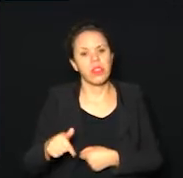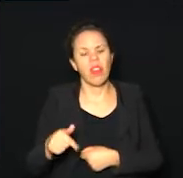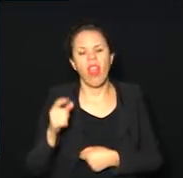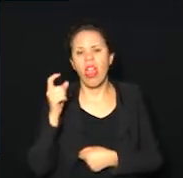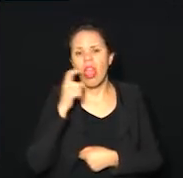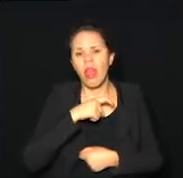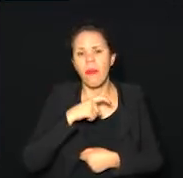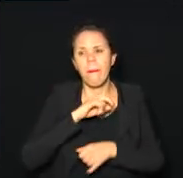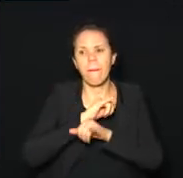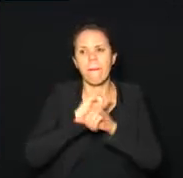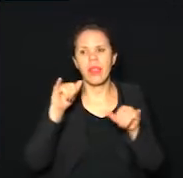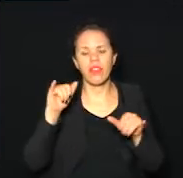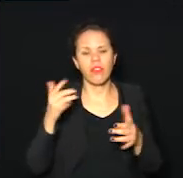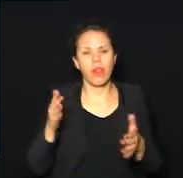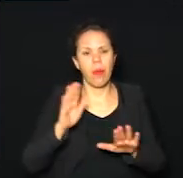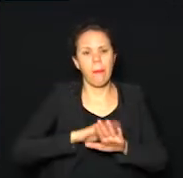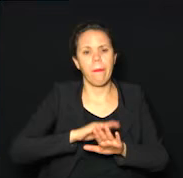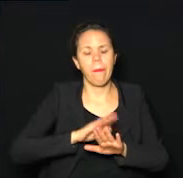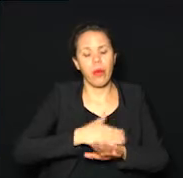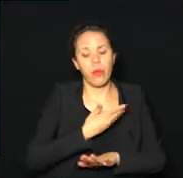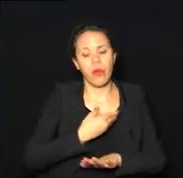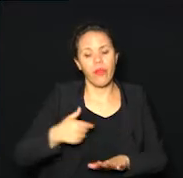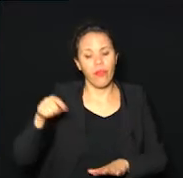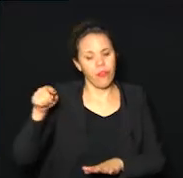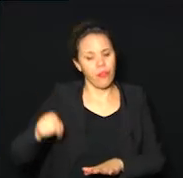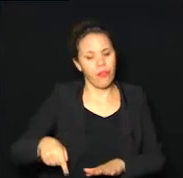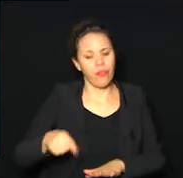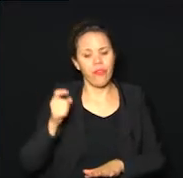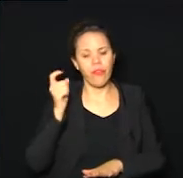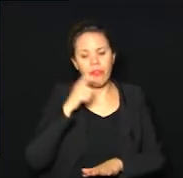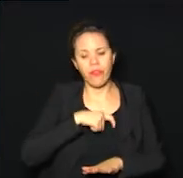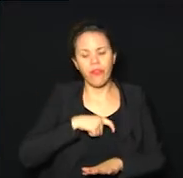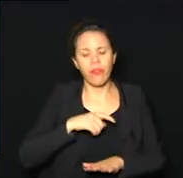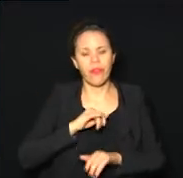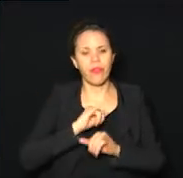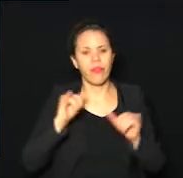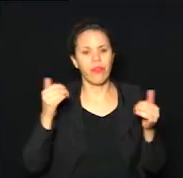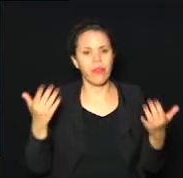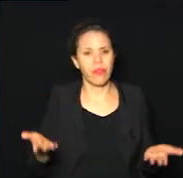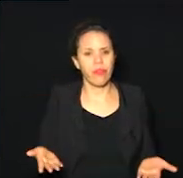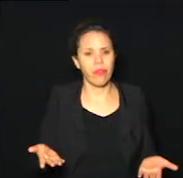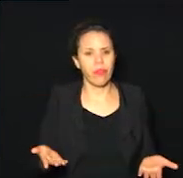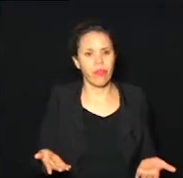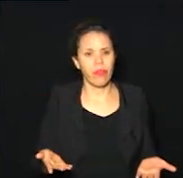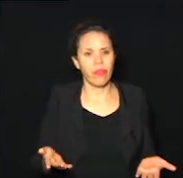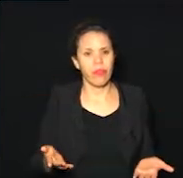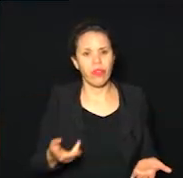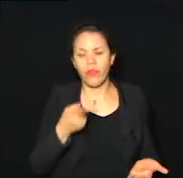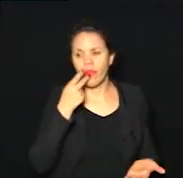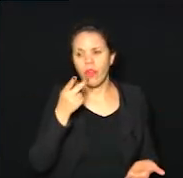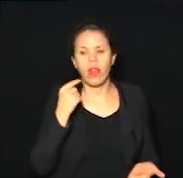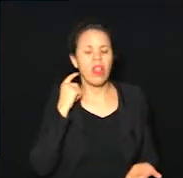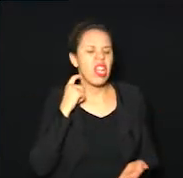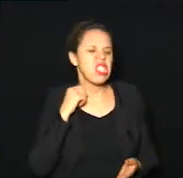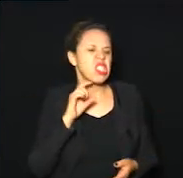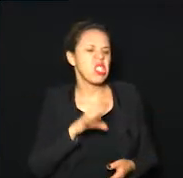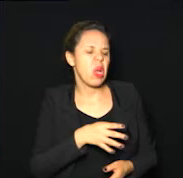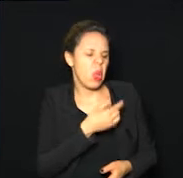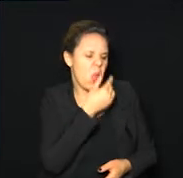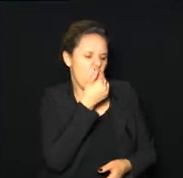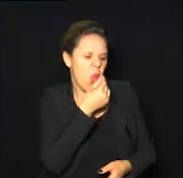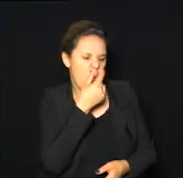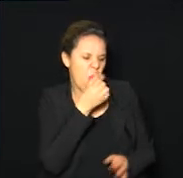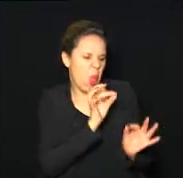news do Brasil é o próprio governo. Né? Esse governo é uma fake news, né, que dizia que era uma gripezinha,